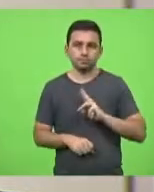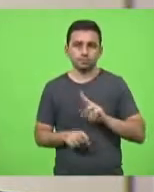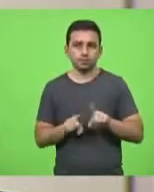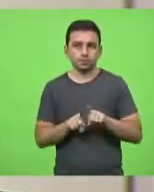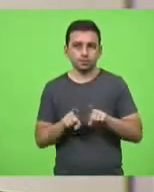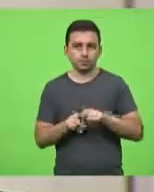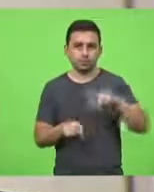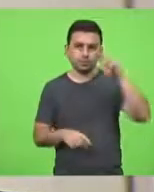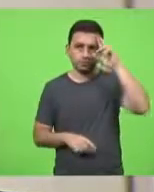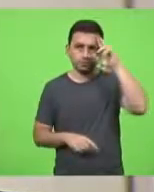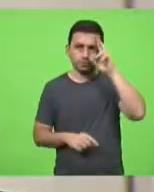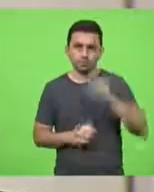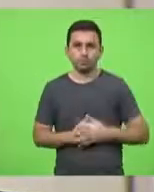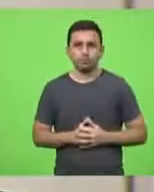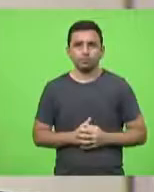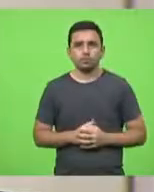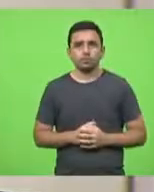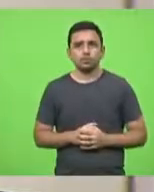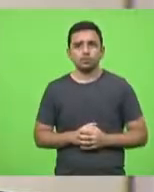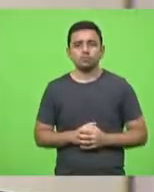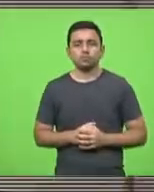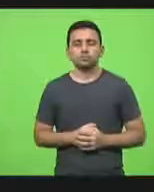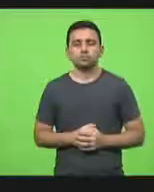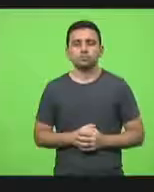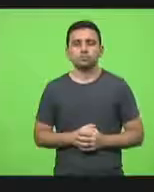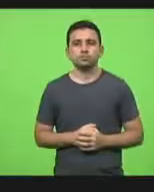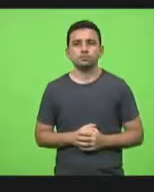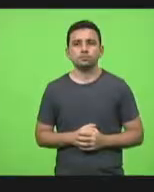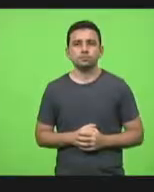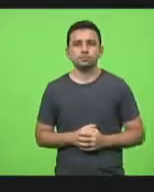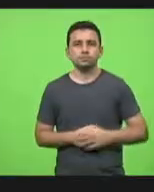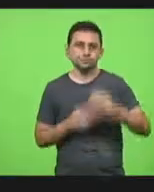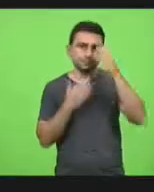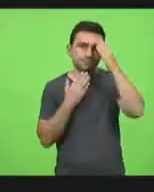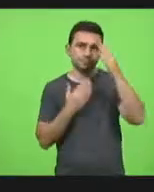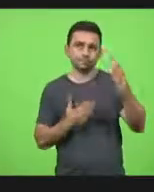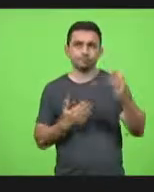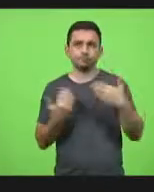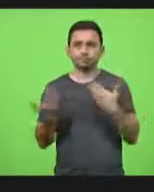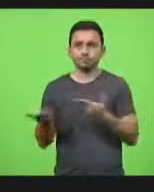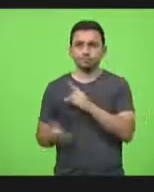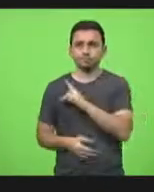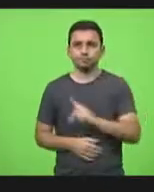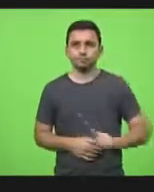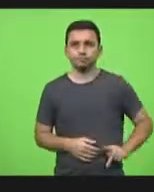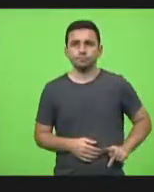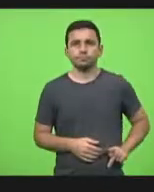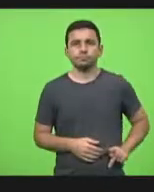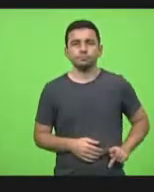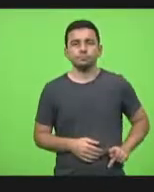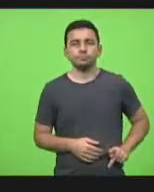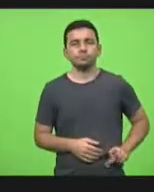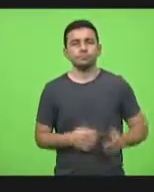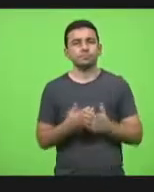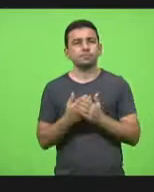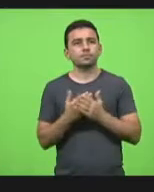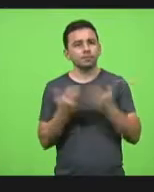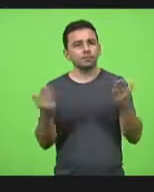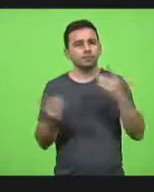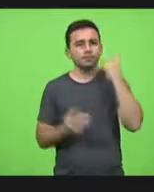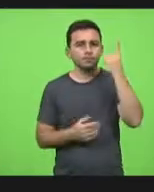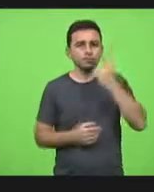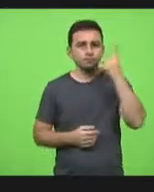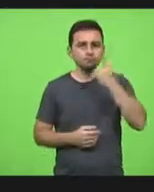Alba. Por favor, obrigado. Deputado Ivan Nates. Obrigado, senhor presidente. Senhores